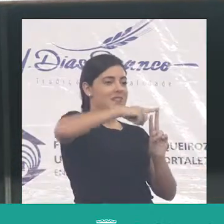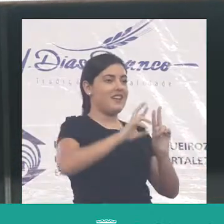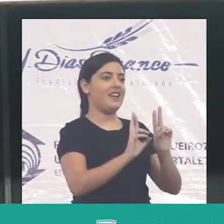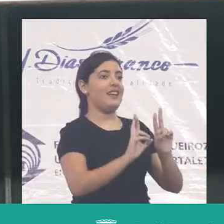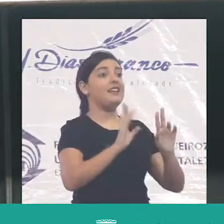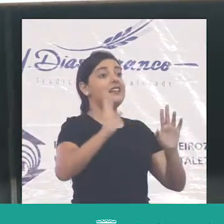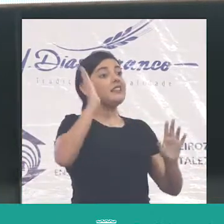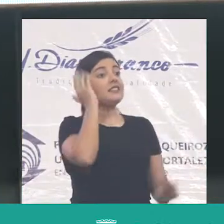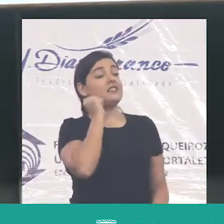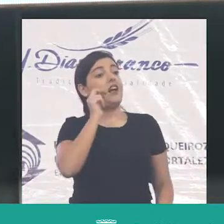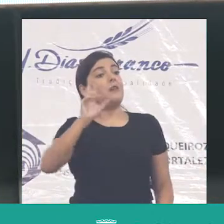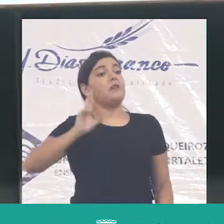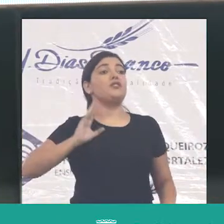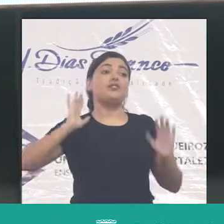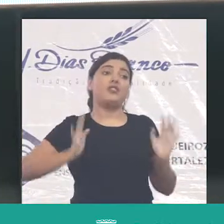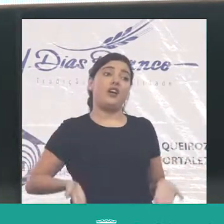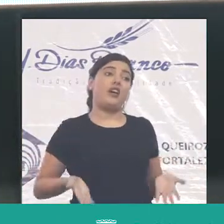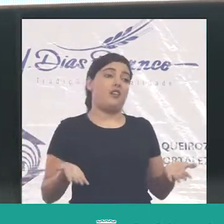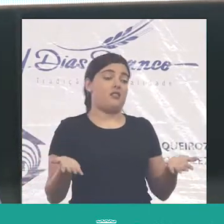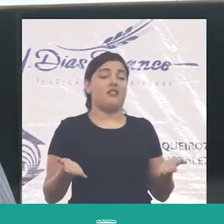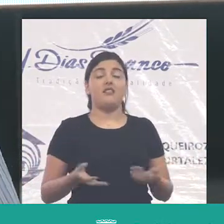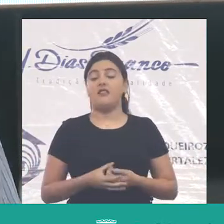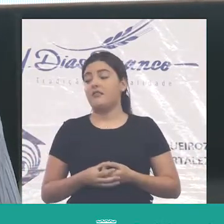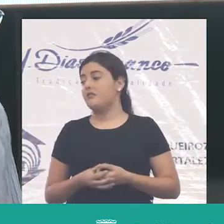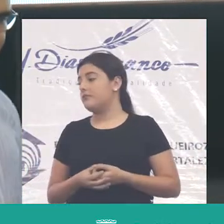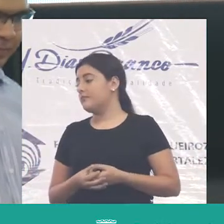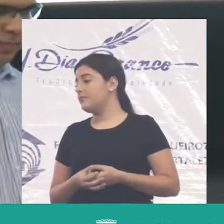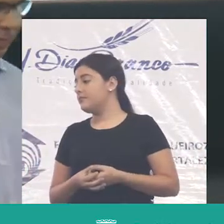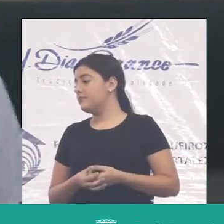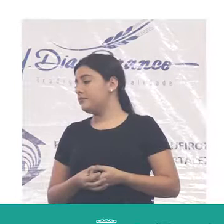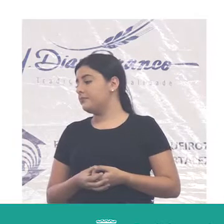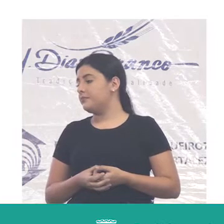sei os valores. Vamos ver o que ele fala na questão.